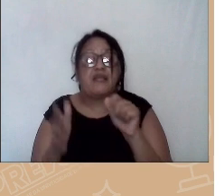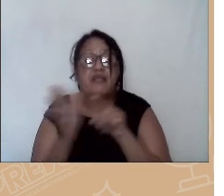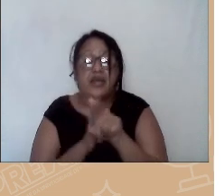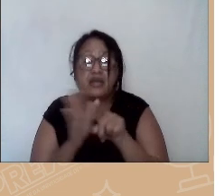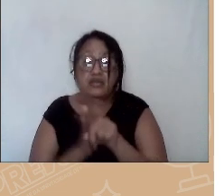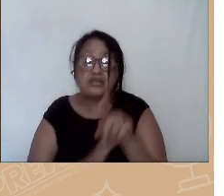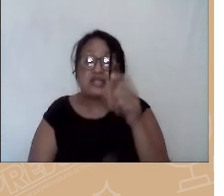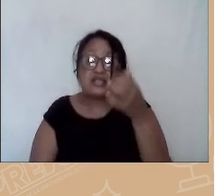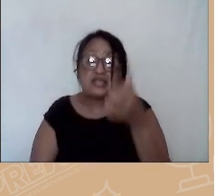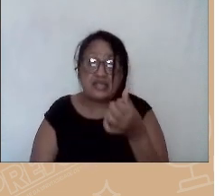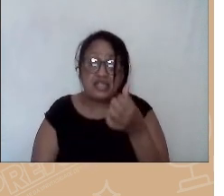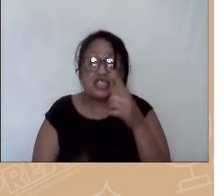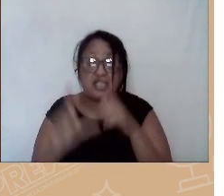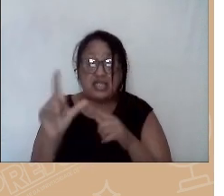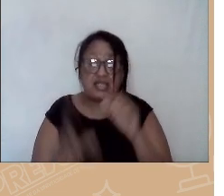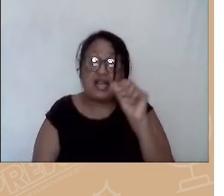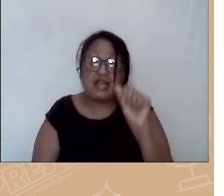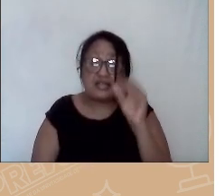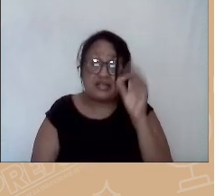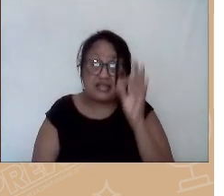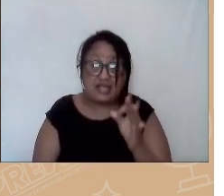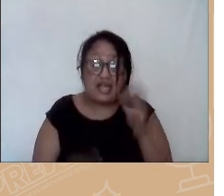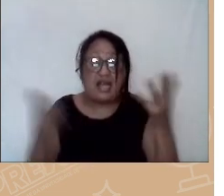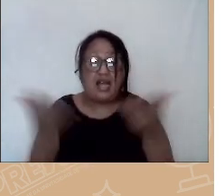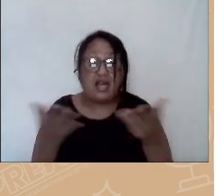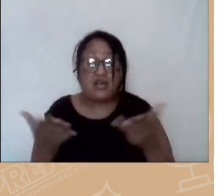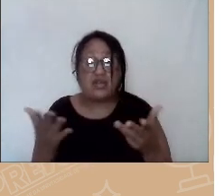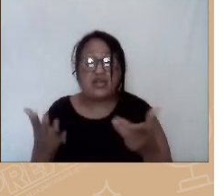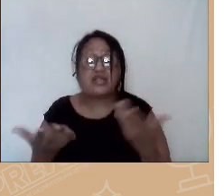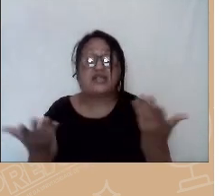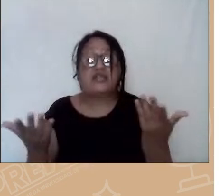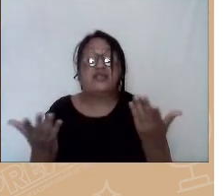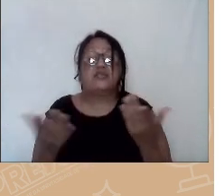letra A vamos para a questão 7